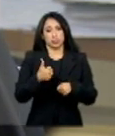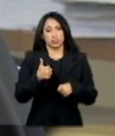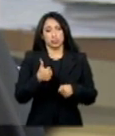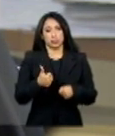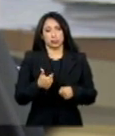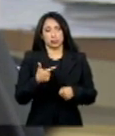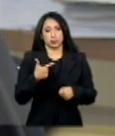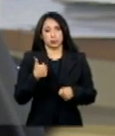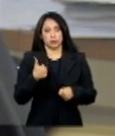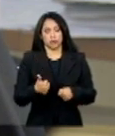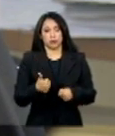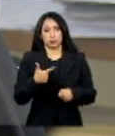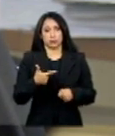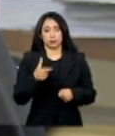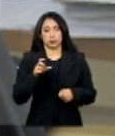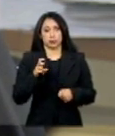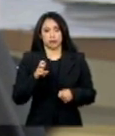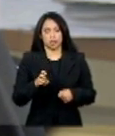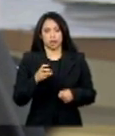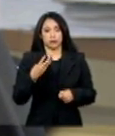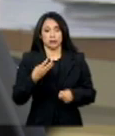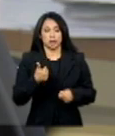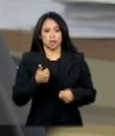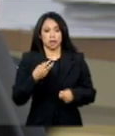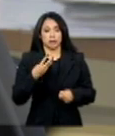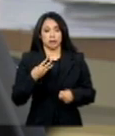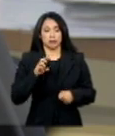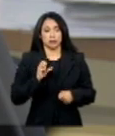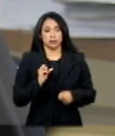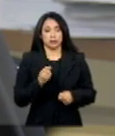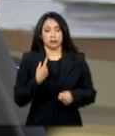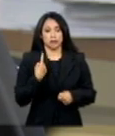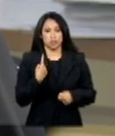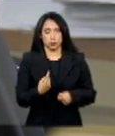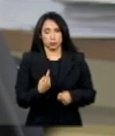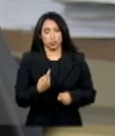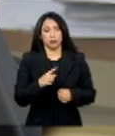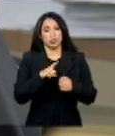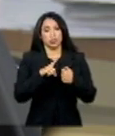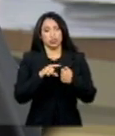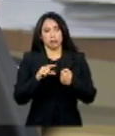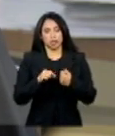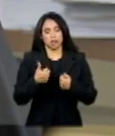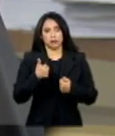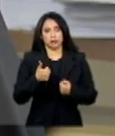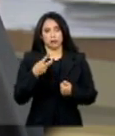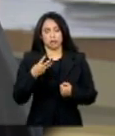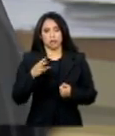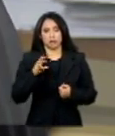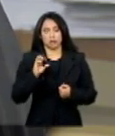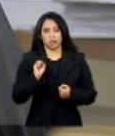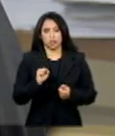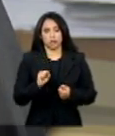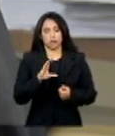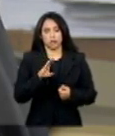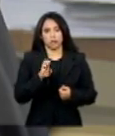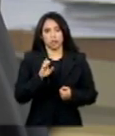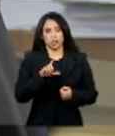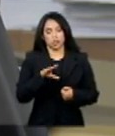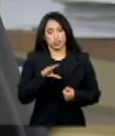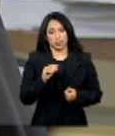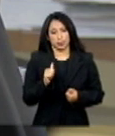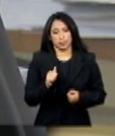2 e 3 136 um artigo 138 do eca o partido é grande